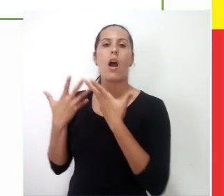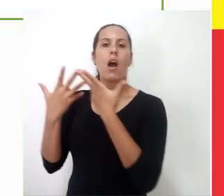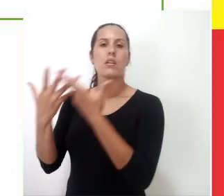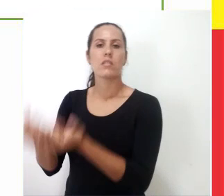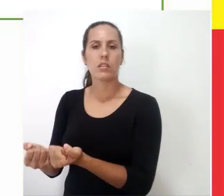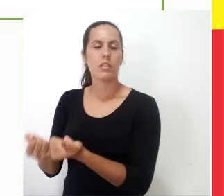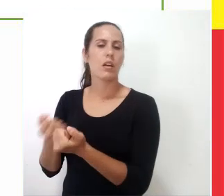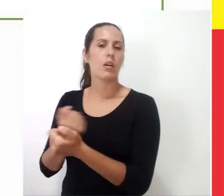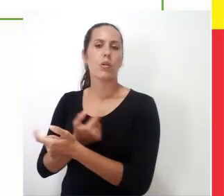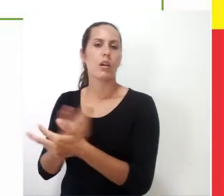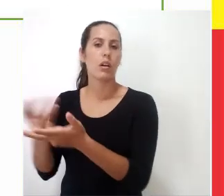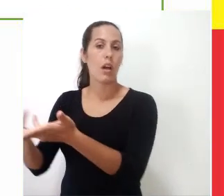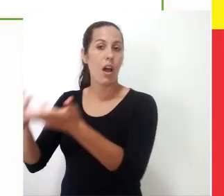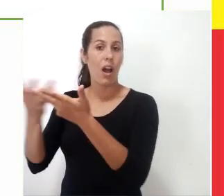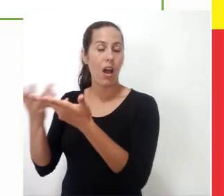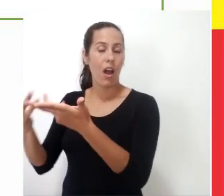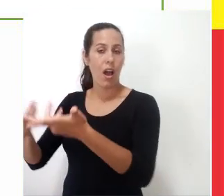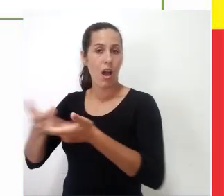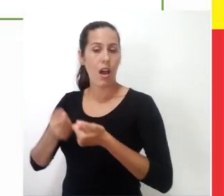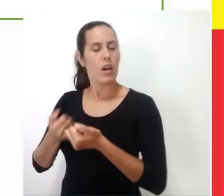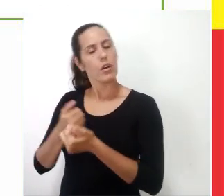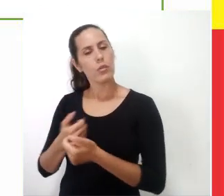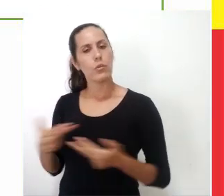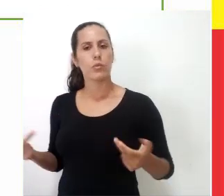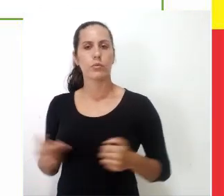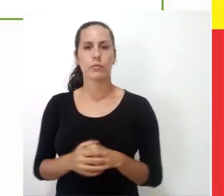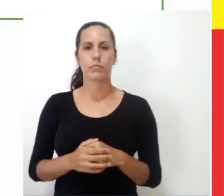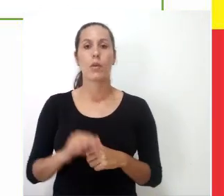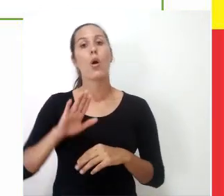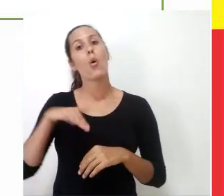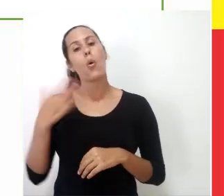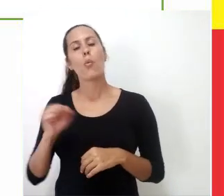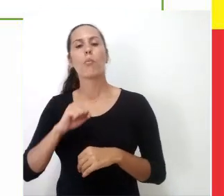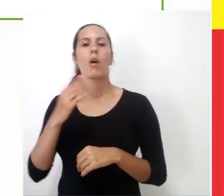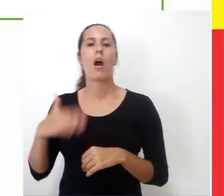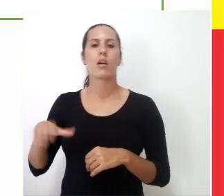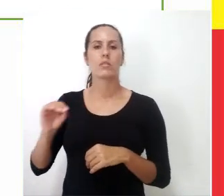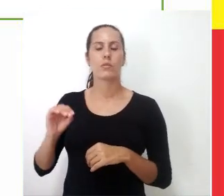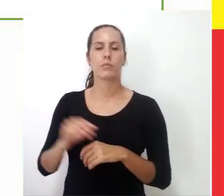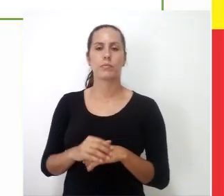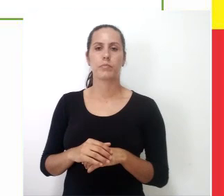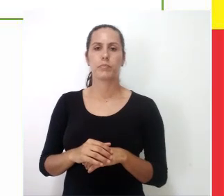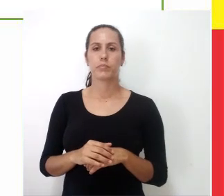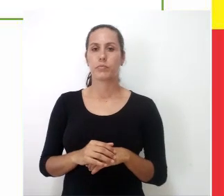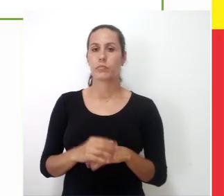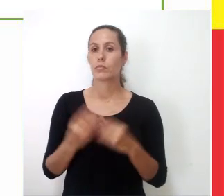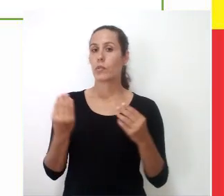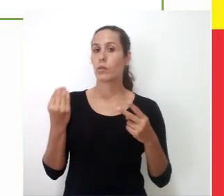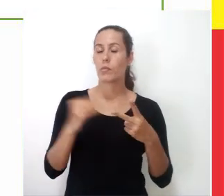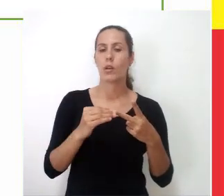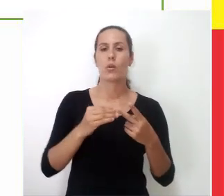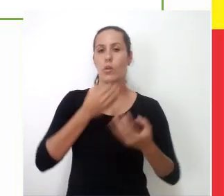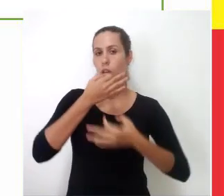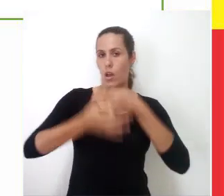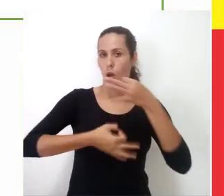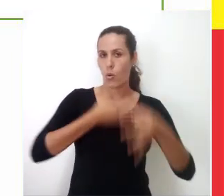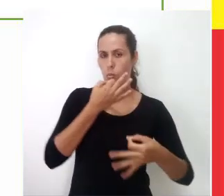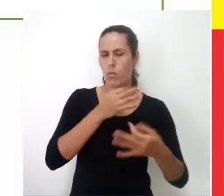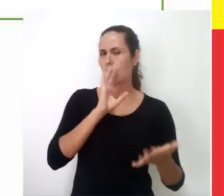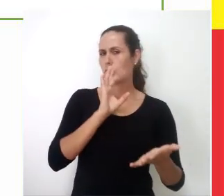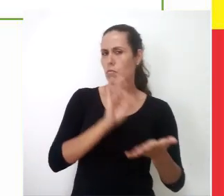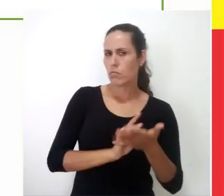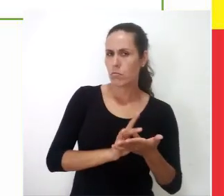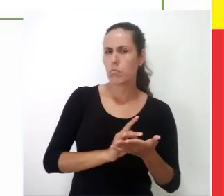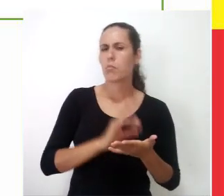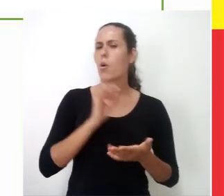atitude, realizar uma ação, certo? Outro ponto é o emprego de argumentos legítimos ou